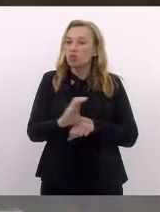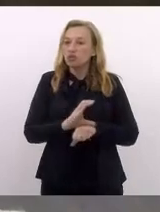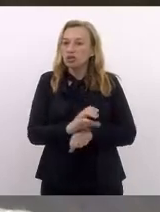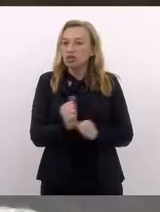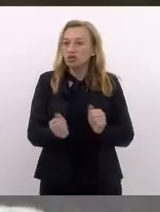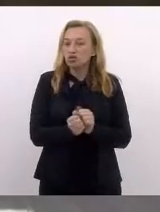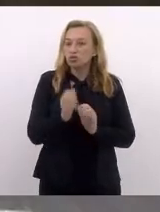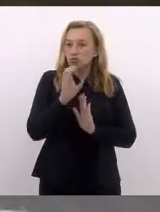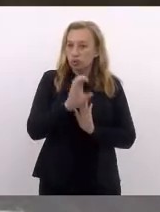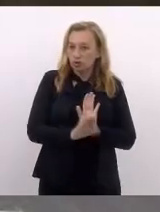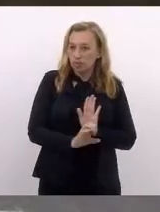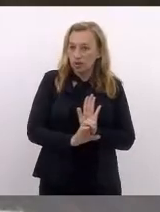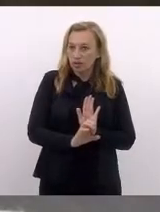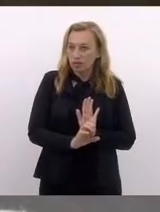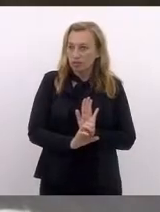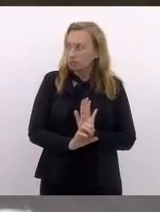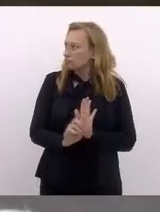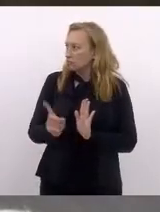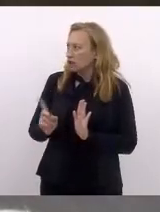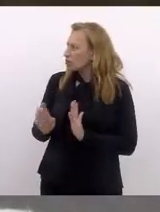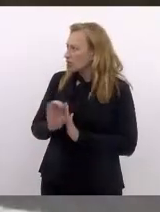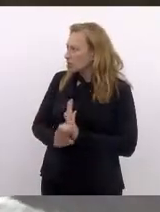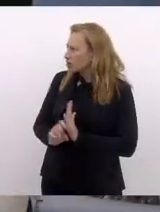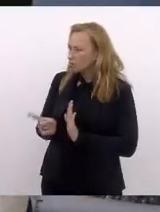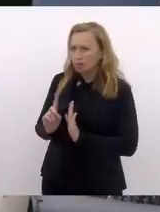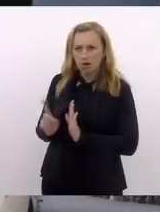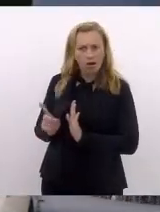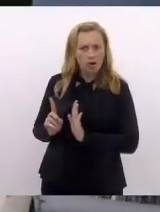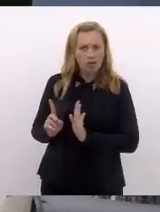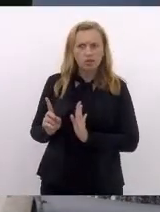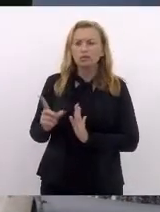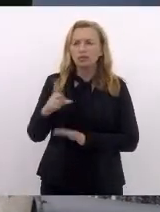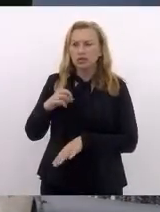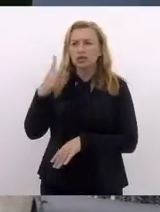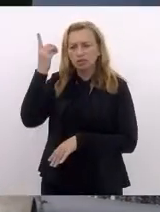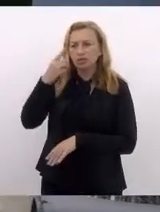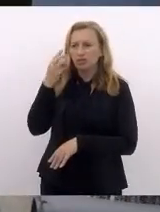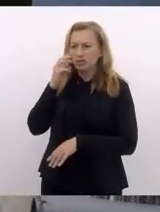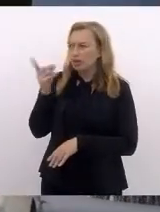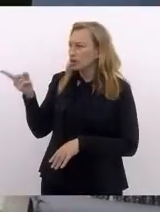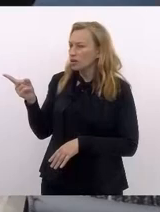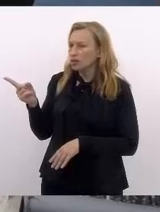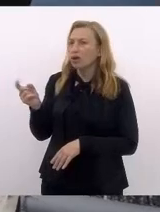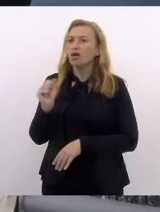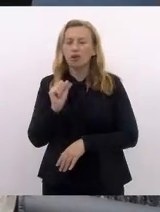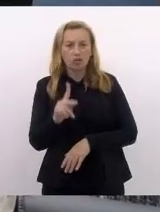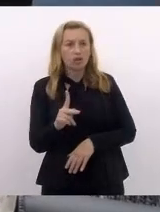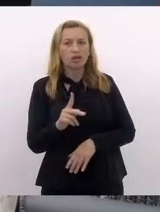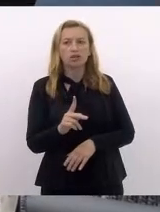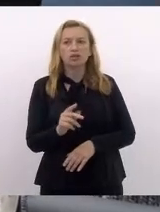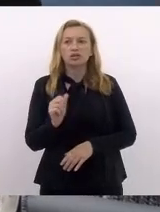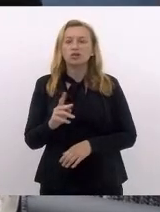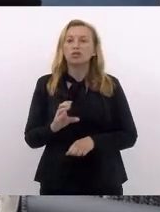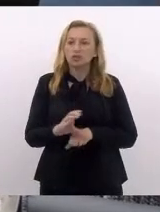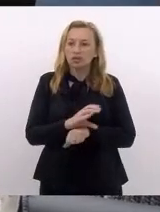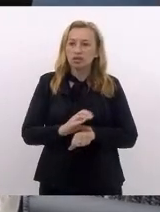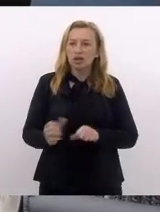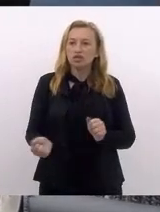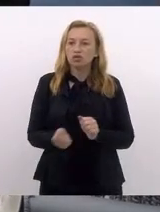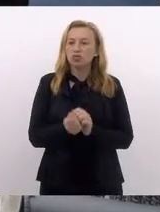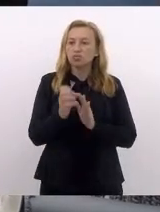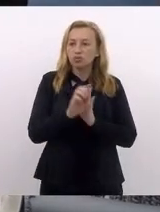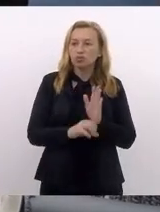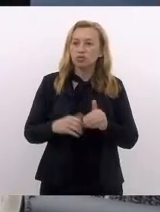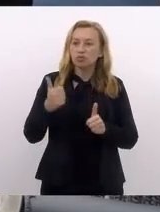condicionalidade com emenda daqui não tem menos é Tem sim é meu Deputado waldeck a e tu tava da condicionalidade com